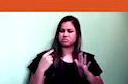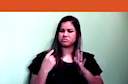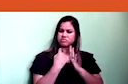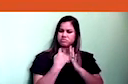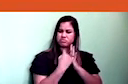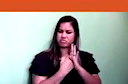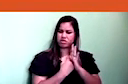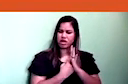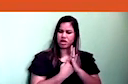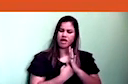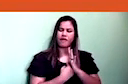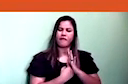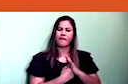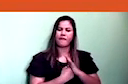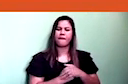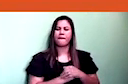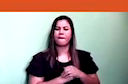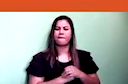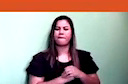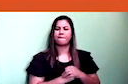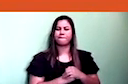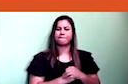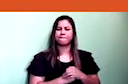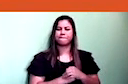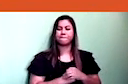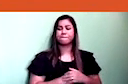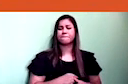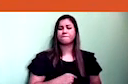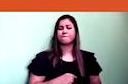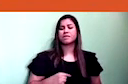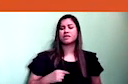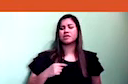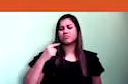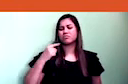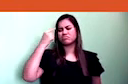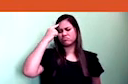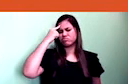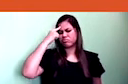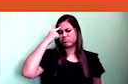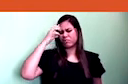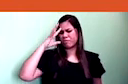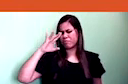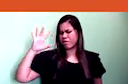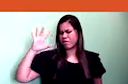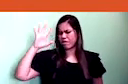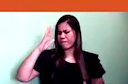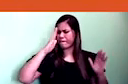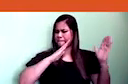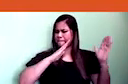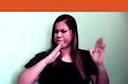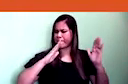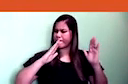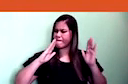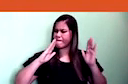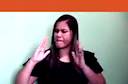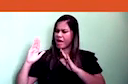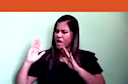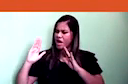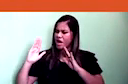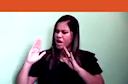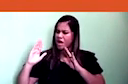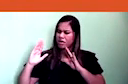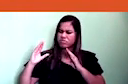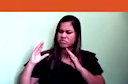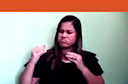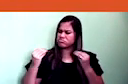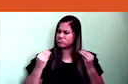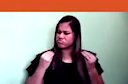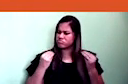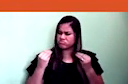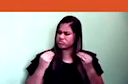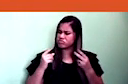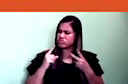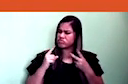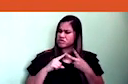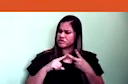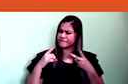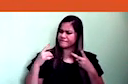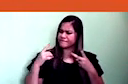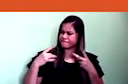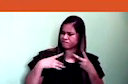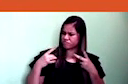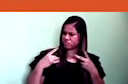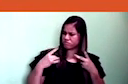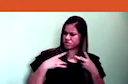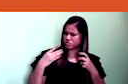que passa na minha mente, ou os meus medos têm algum fundamento. São questionamentos que a